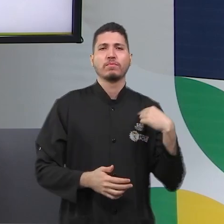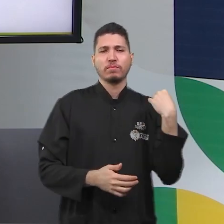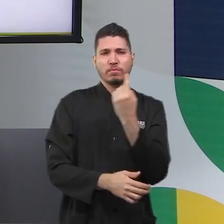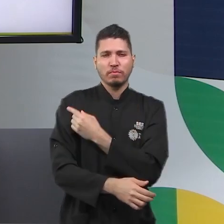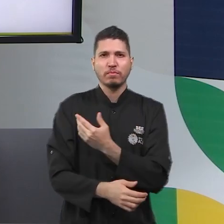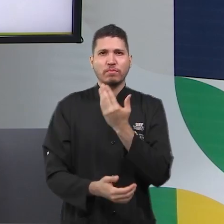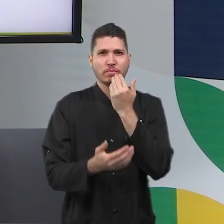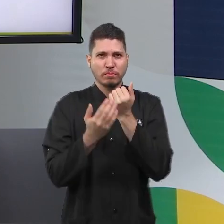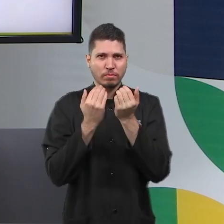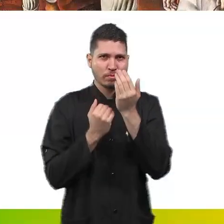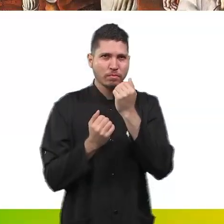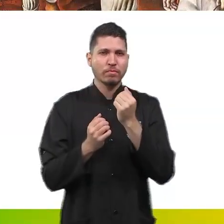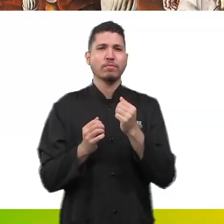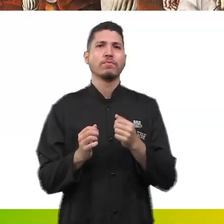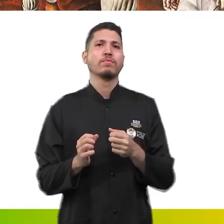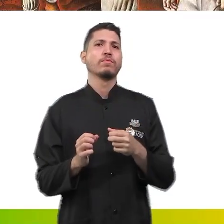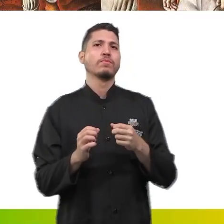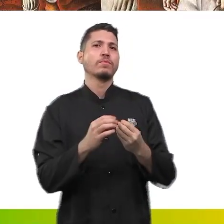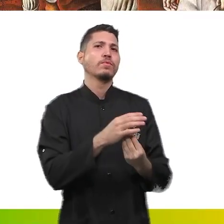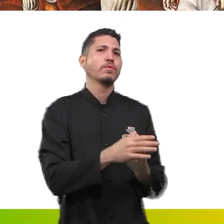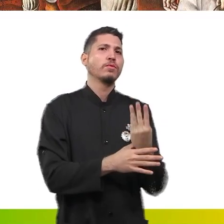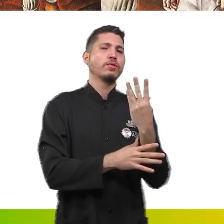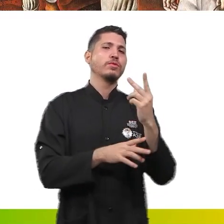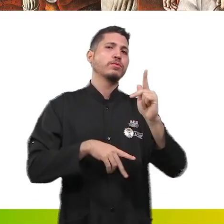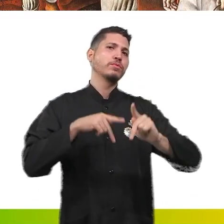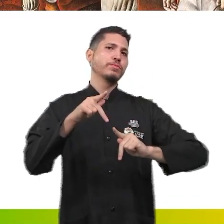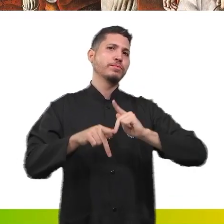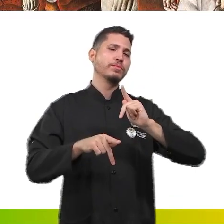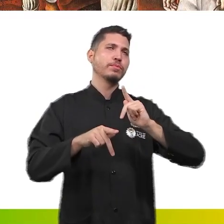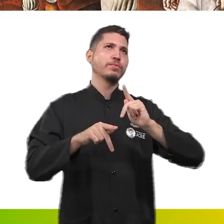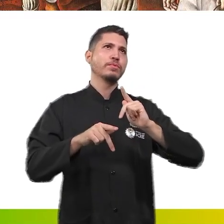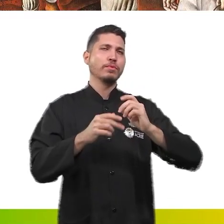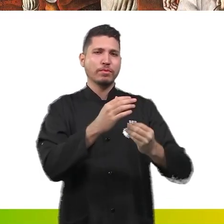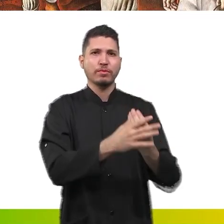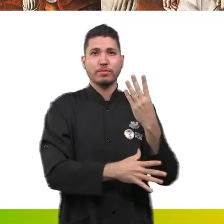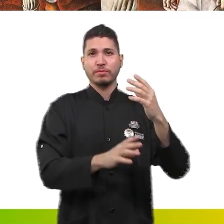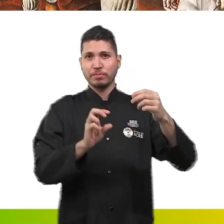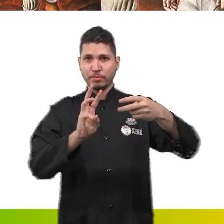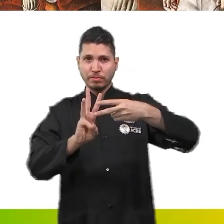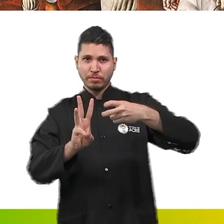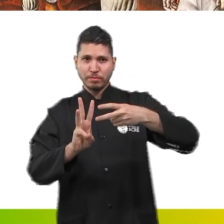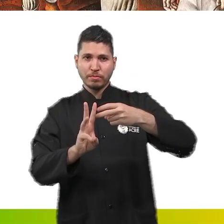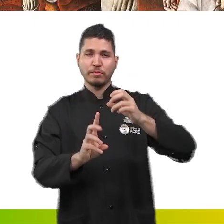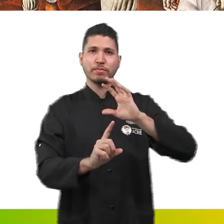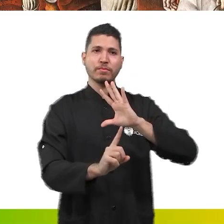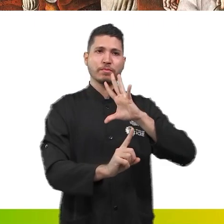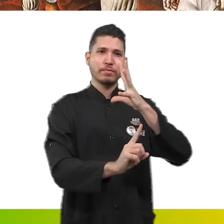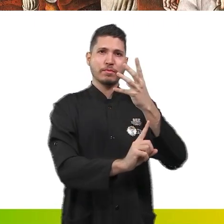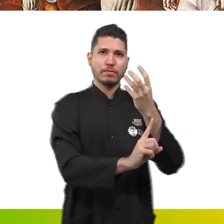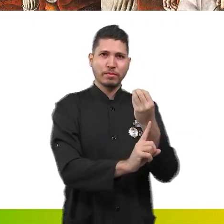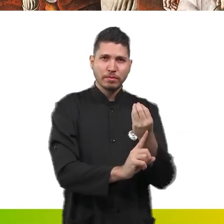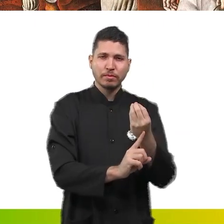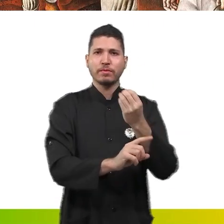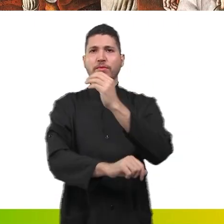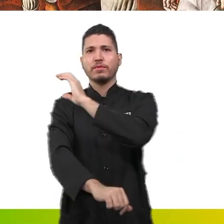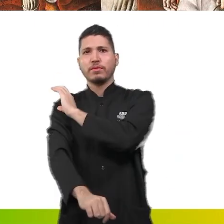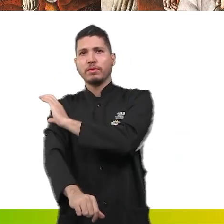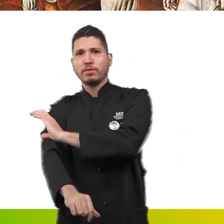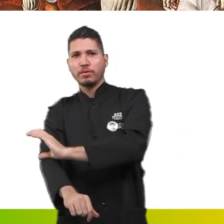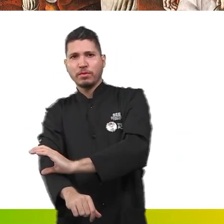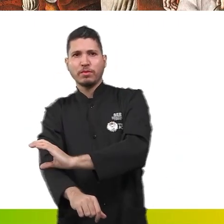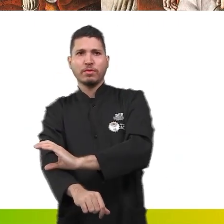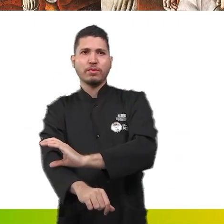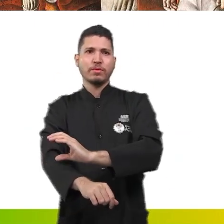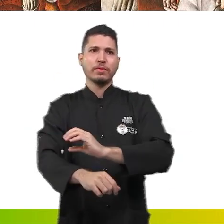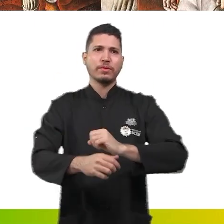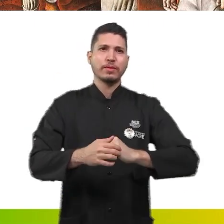povos originários. Ainda sobre essa relação da arte e a cultura, como seria contada a nossa